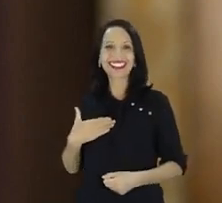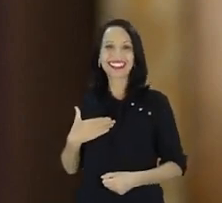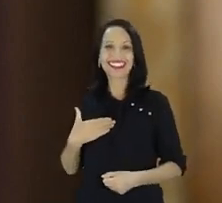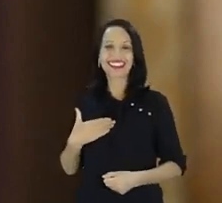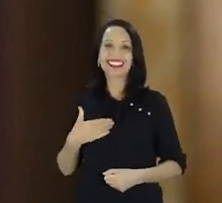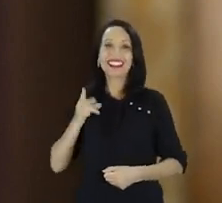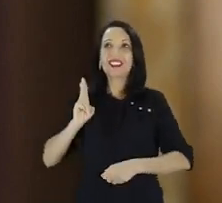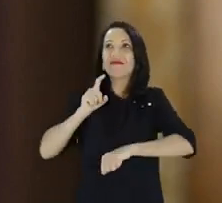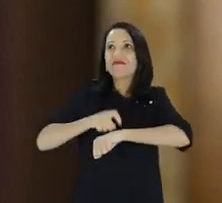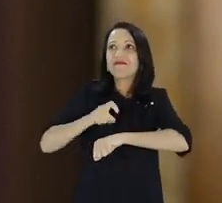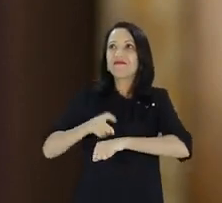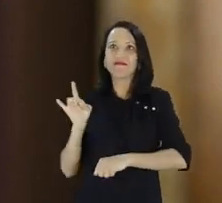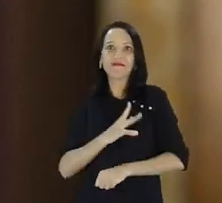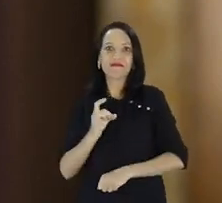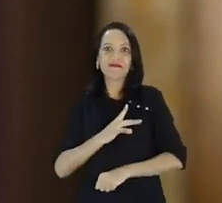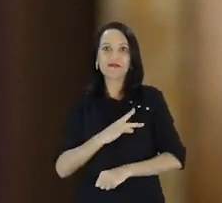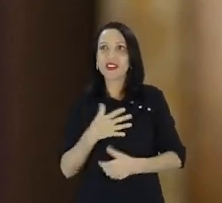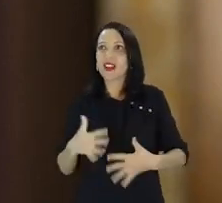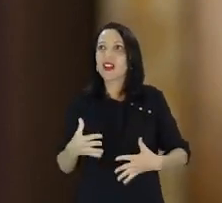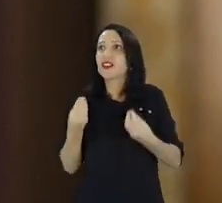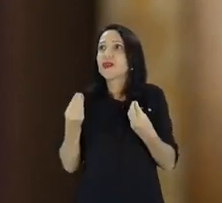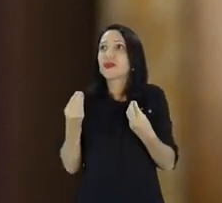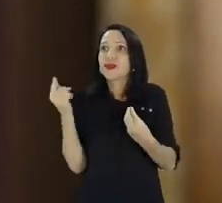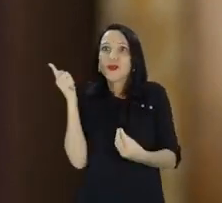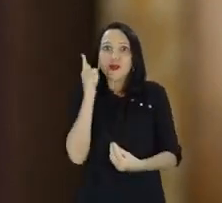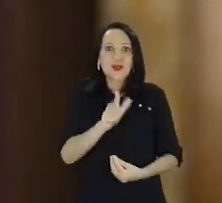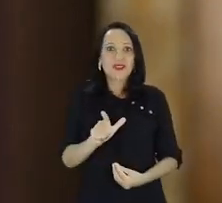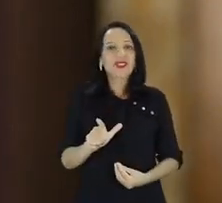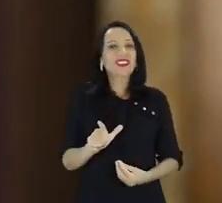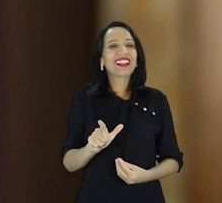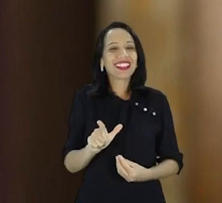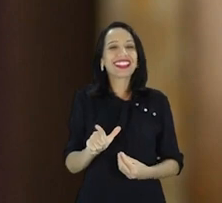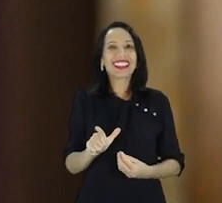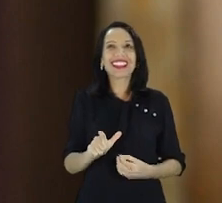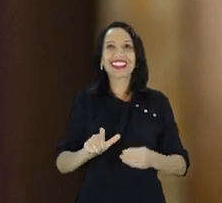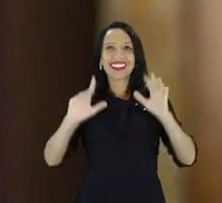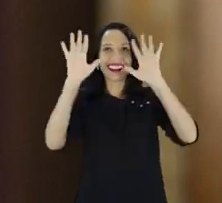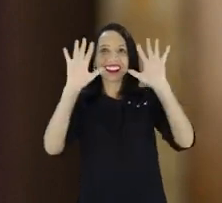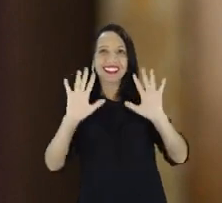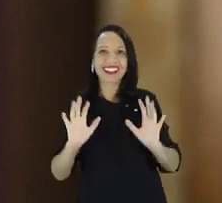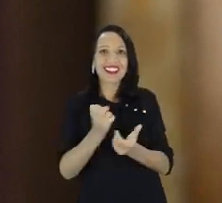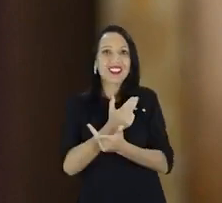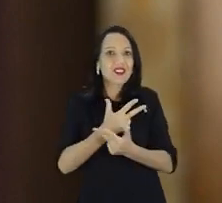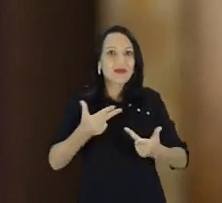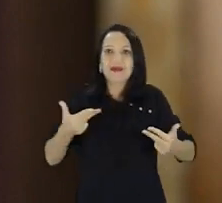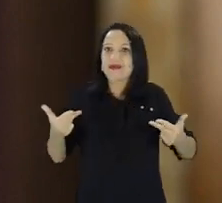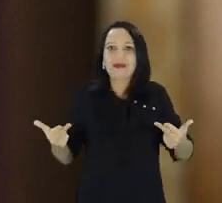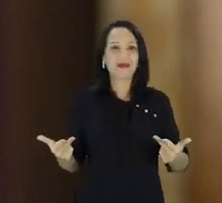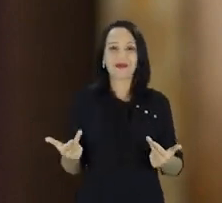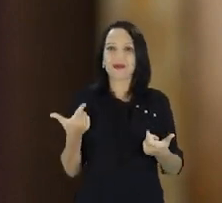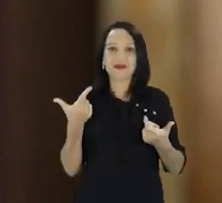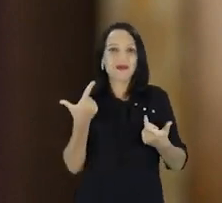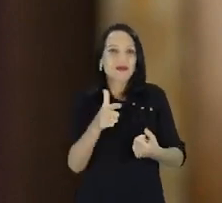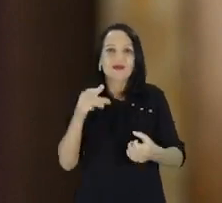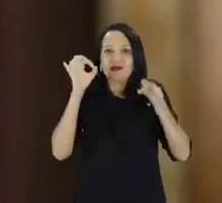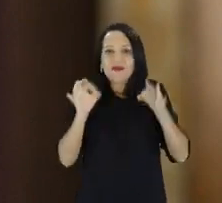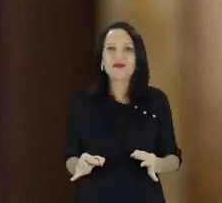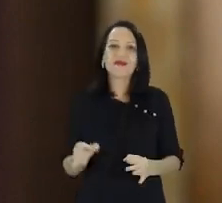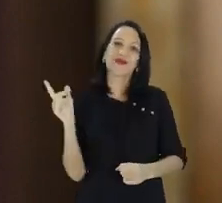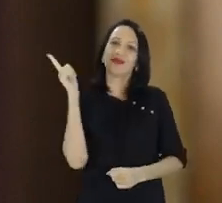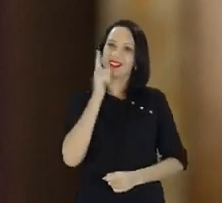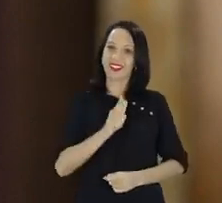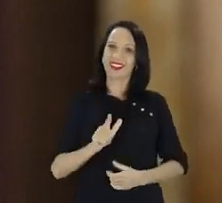é ao mesmo tempo eu fiquei morrendo de medo porque eu falei como que eu vou conseguir atender algo assim né não tenho certeza que eu consigo